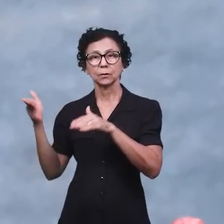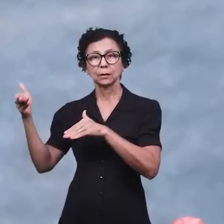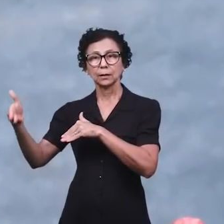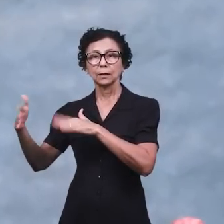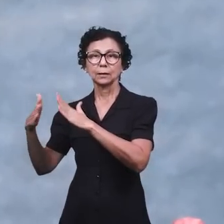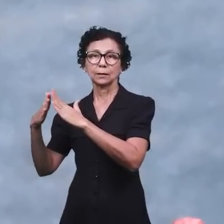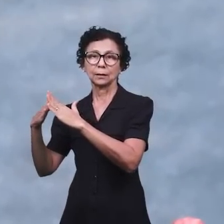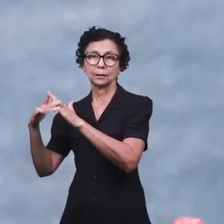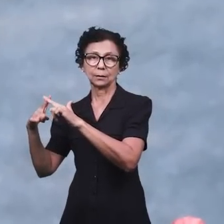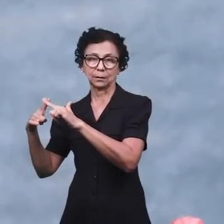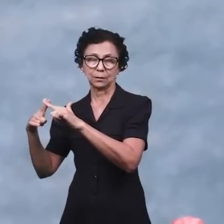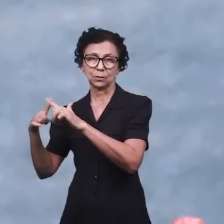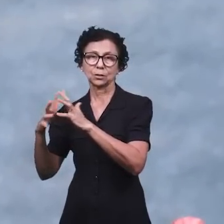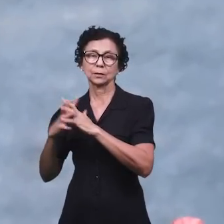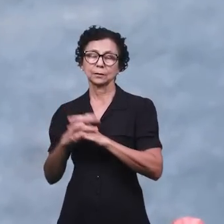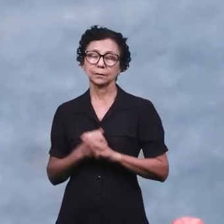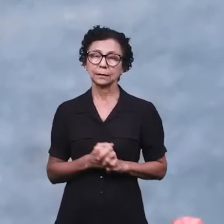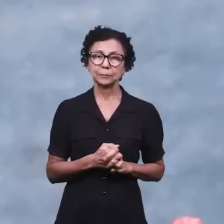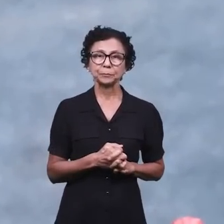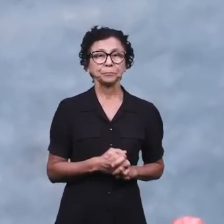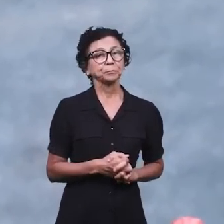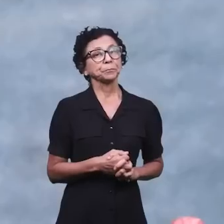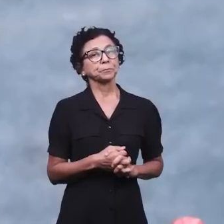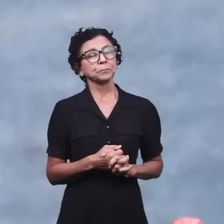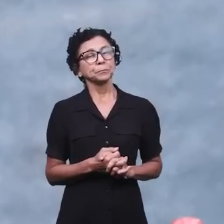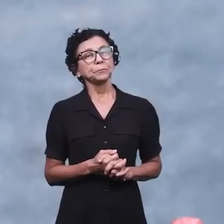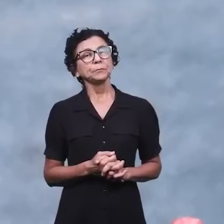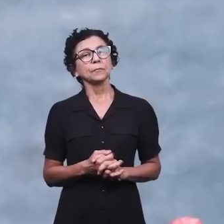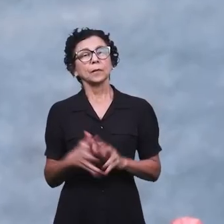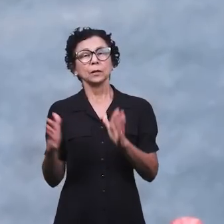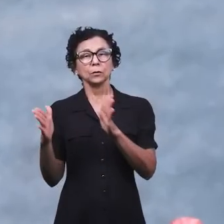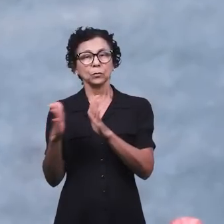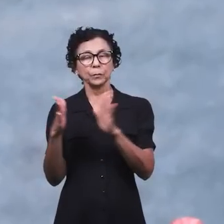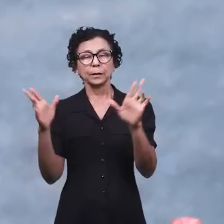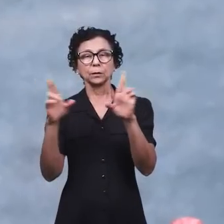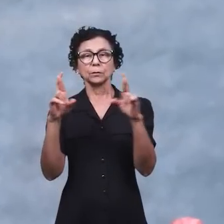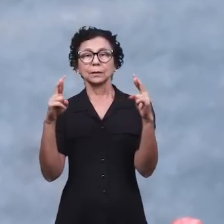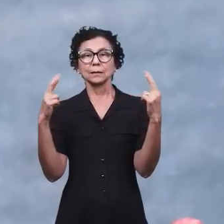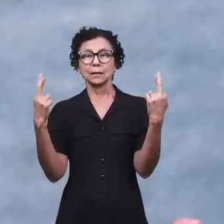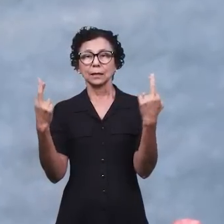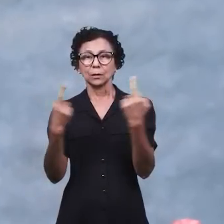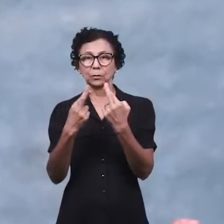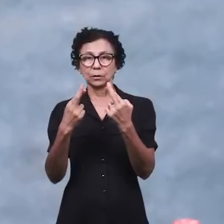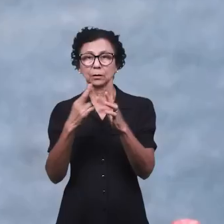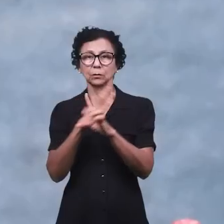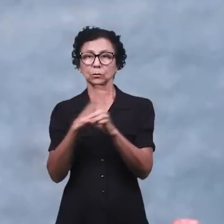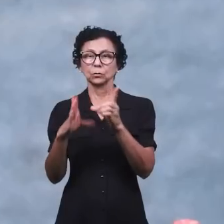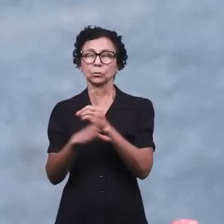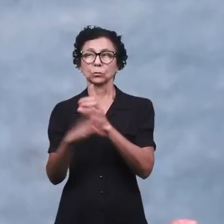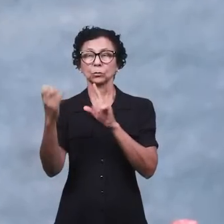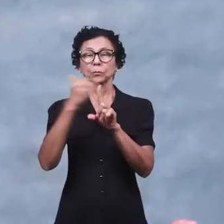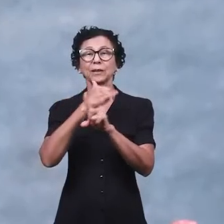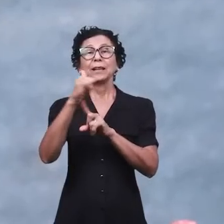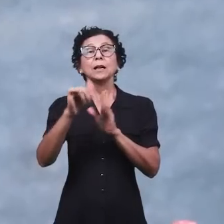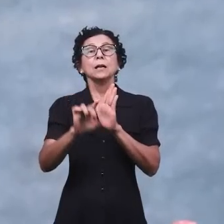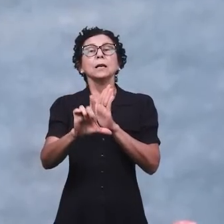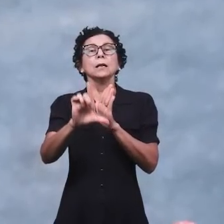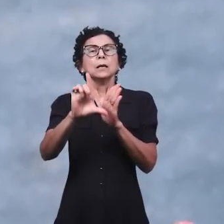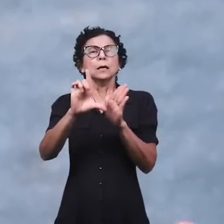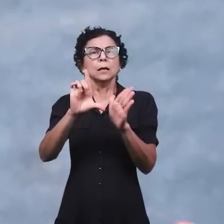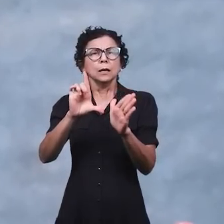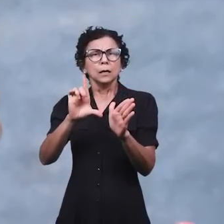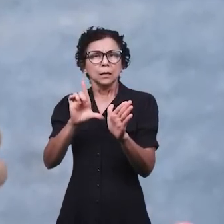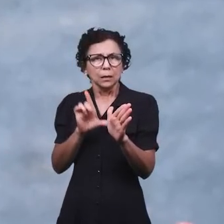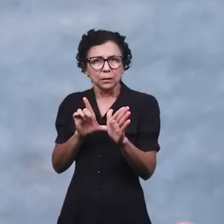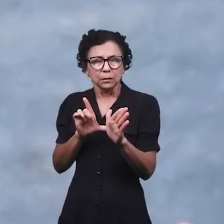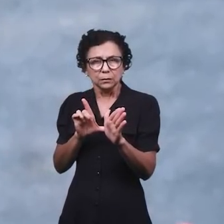atender aquelas necessidades. E essa reunião do que nós chamamos de culto profético é uma reunião que precede o culto. Ela